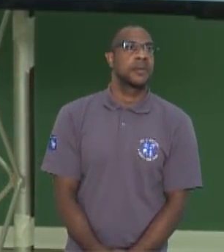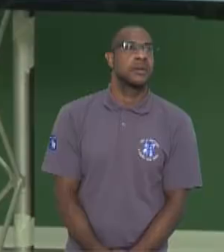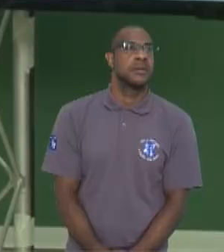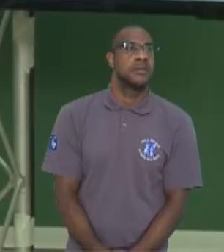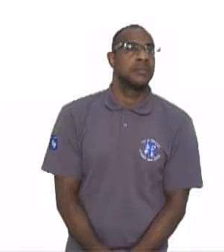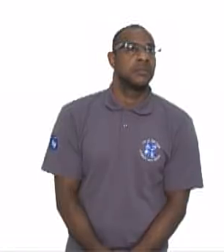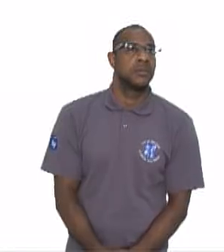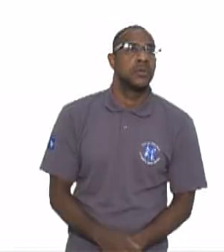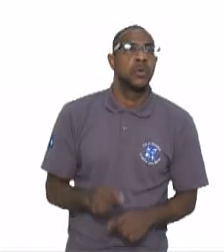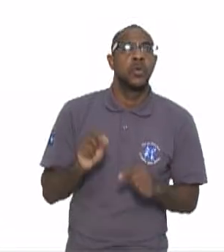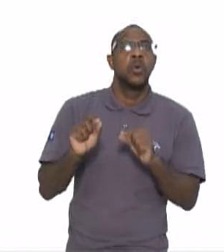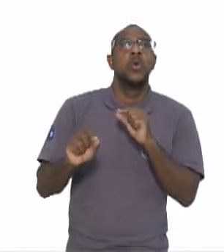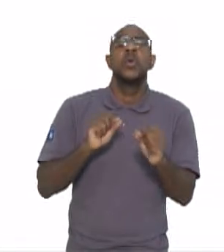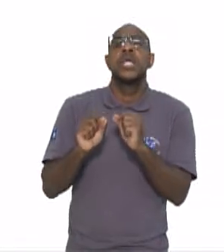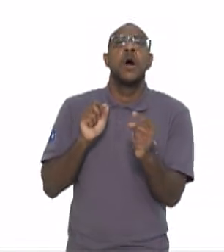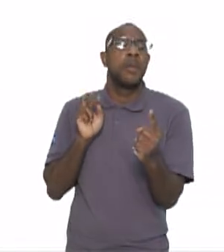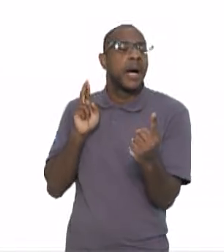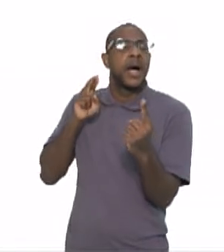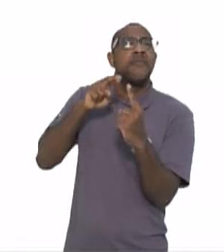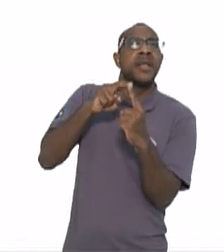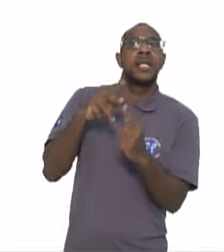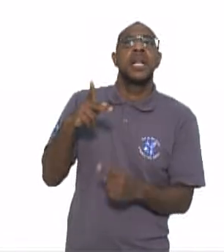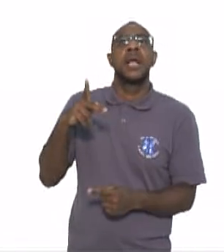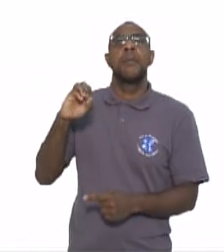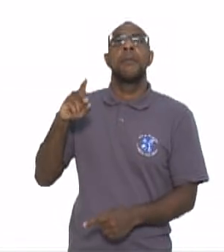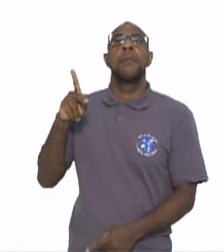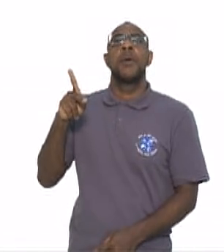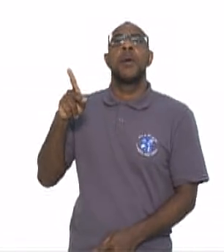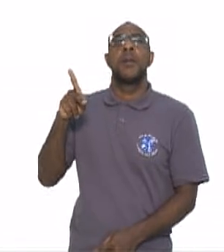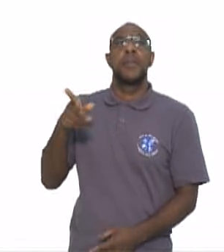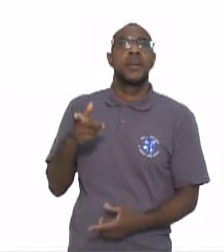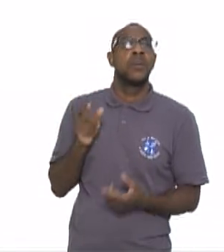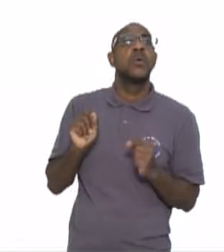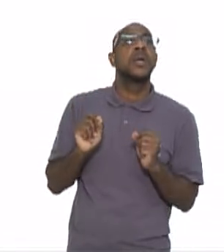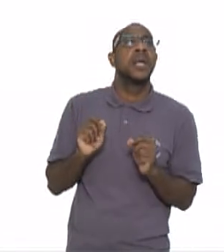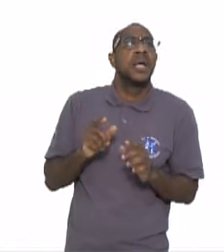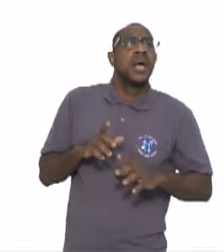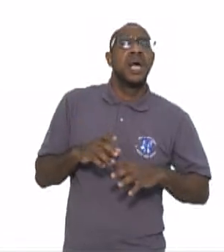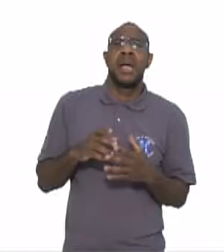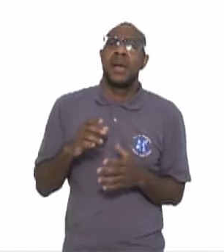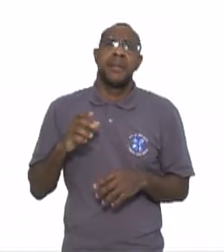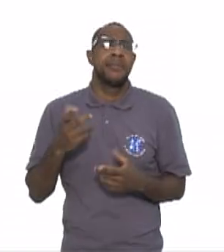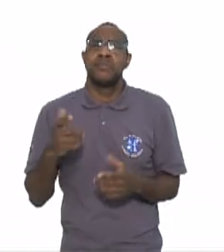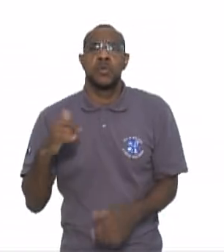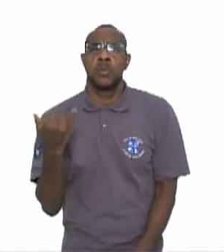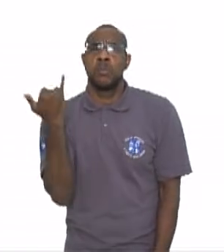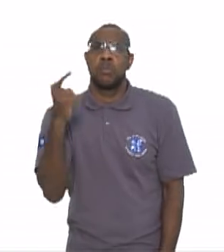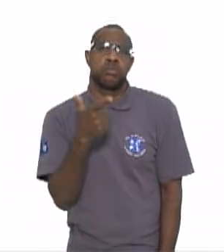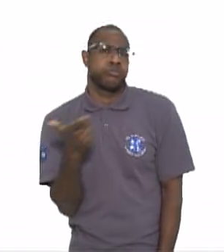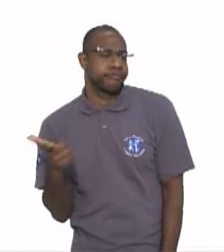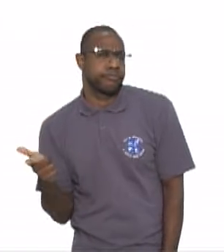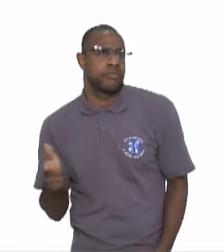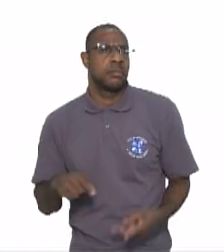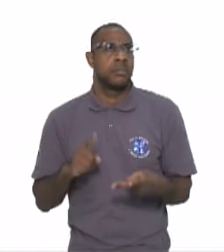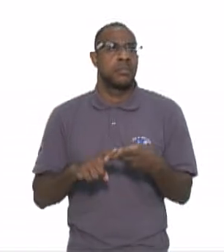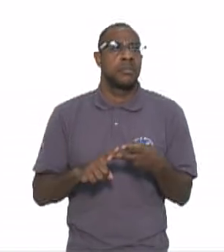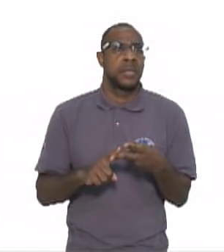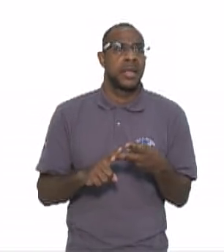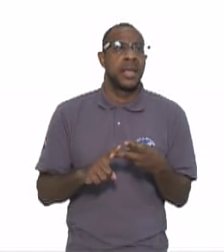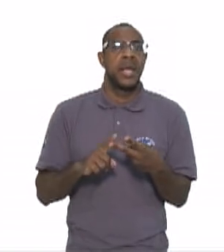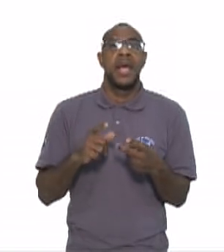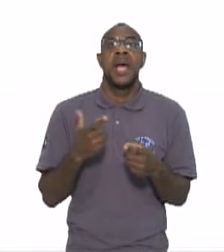O que é uma referência pop? A. Algo menos importante. B. Uma outra forma de chamar a